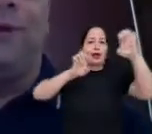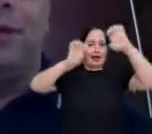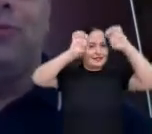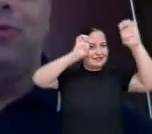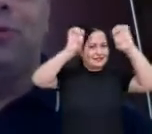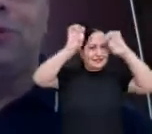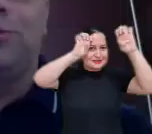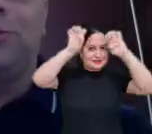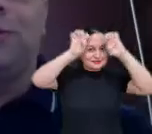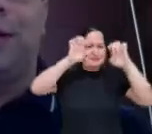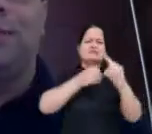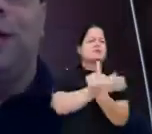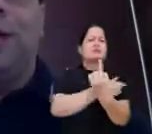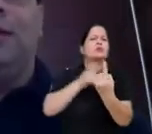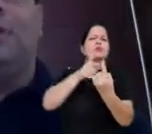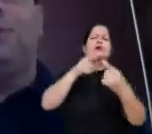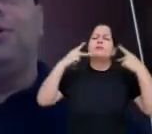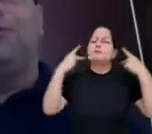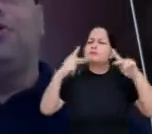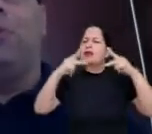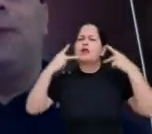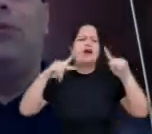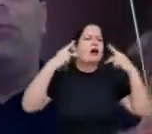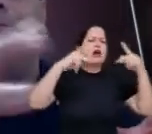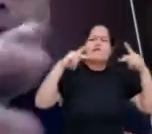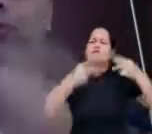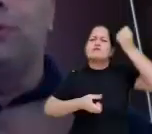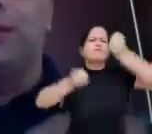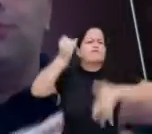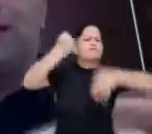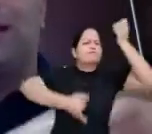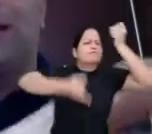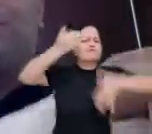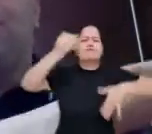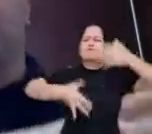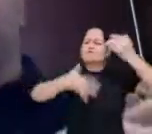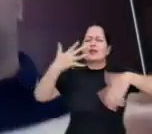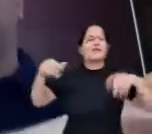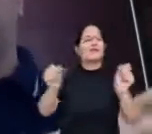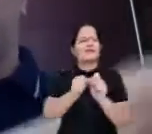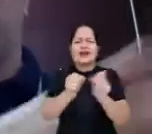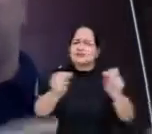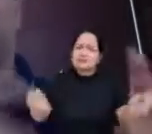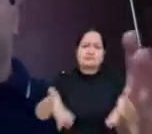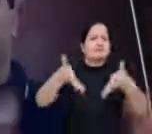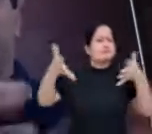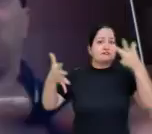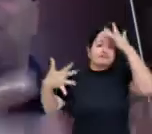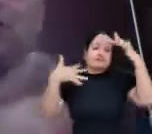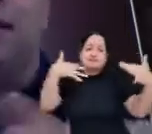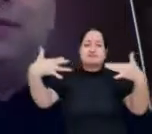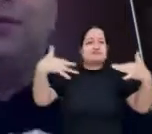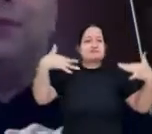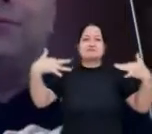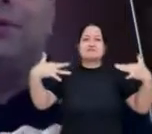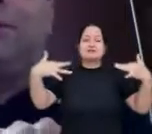pregava e fazia muitos prodígios e sinais, e de repente foi tomado pelos judeus daquela época, do Sinédrio e daqueles